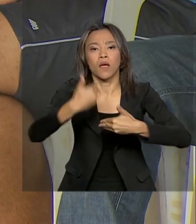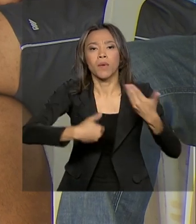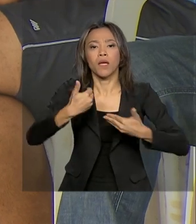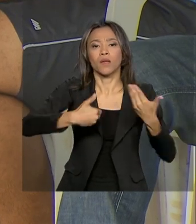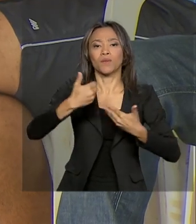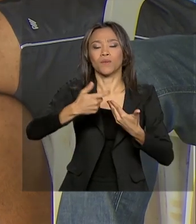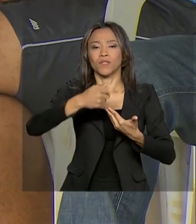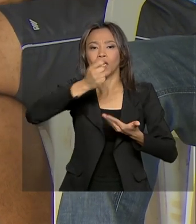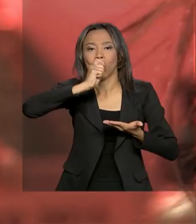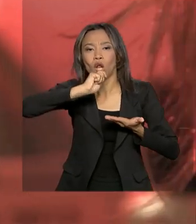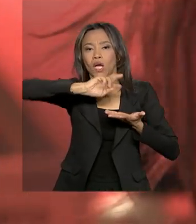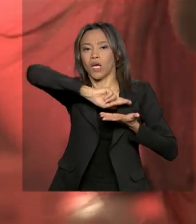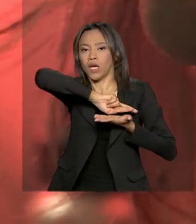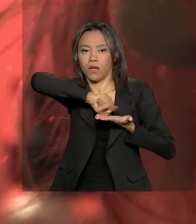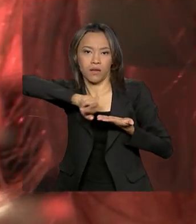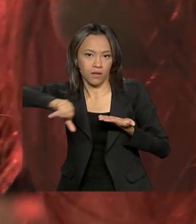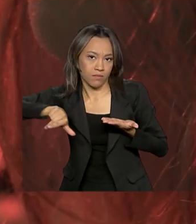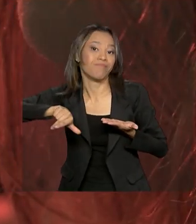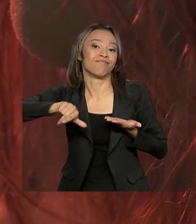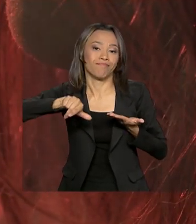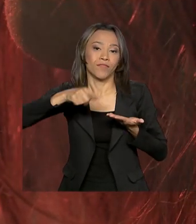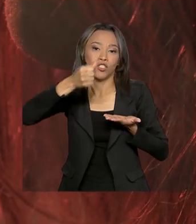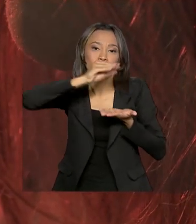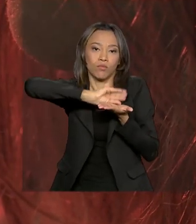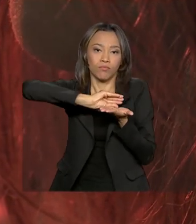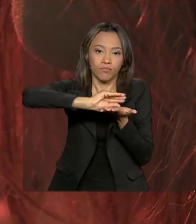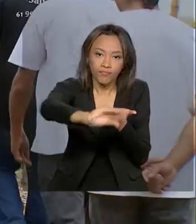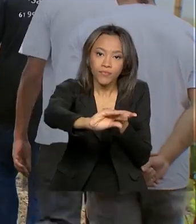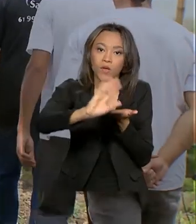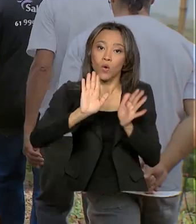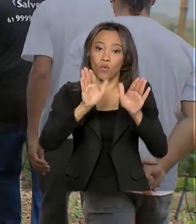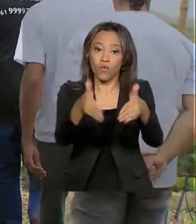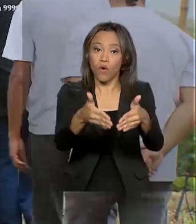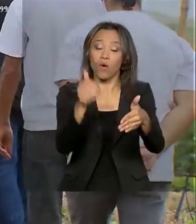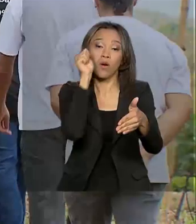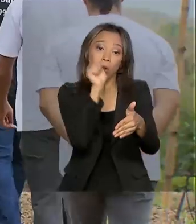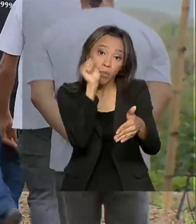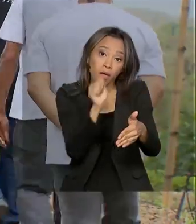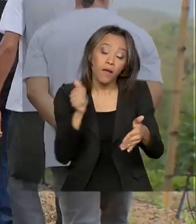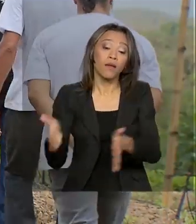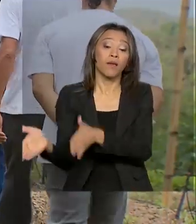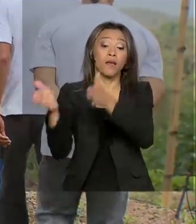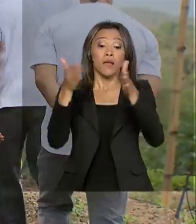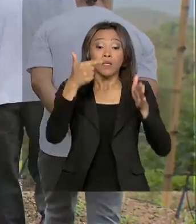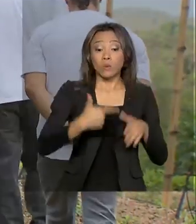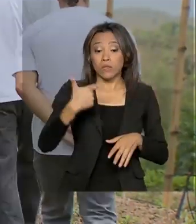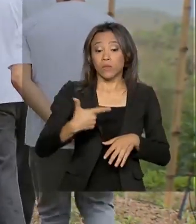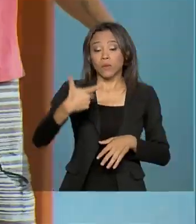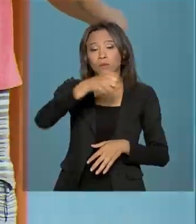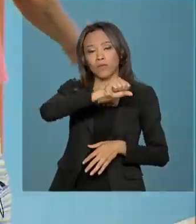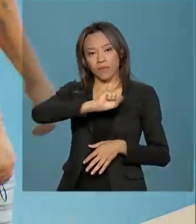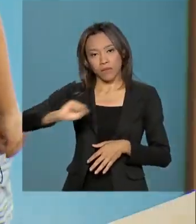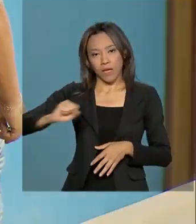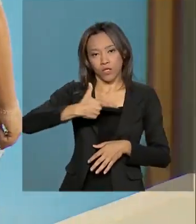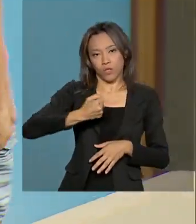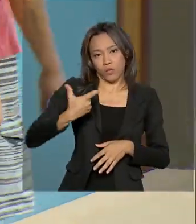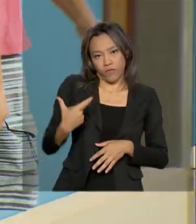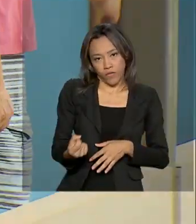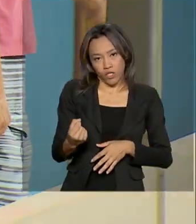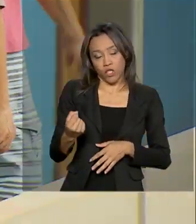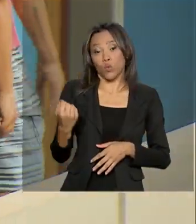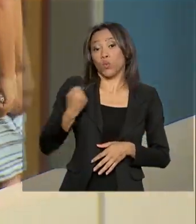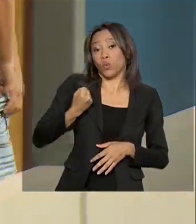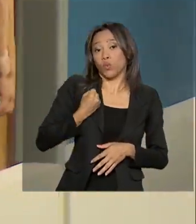dependentes químicos, com prioridade para a mulher. A pretensão é que no segundo semestre de 2020, o número de